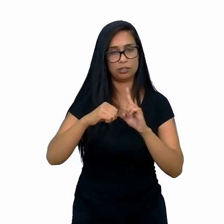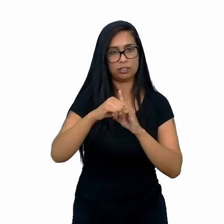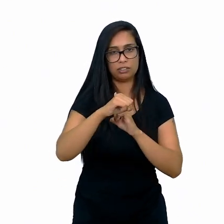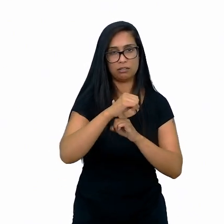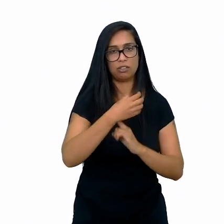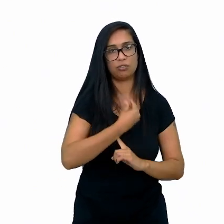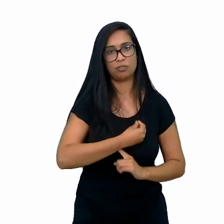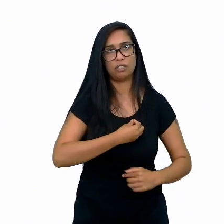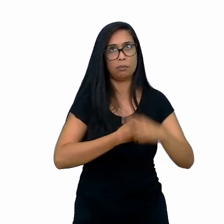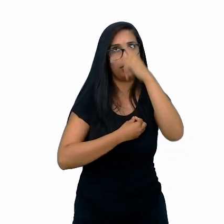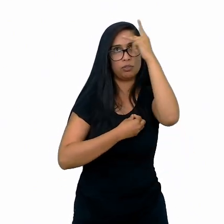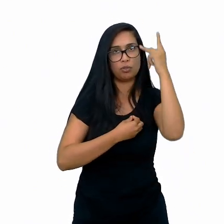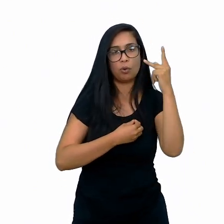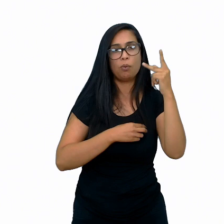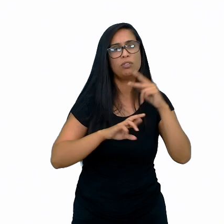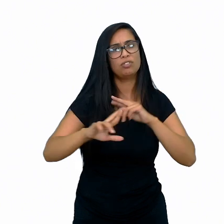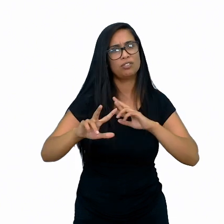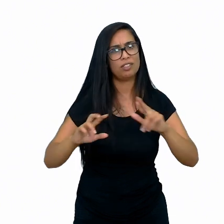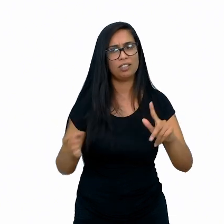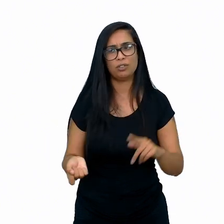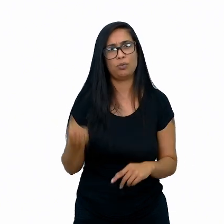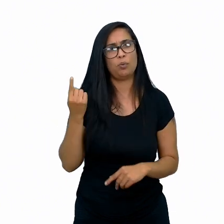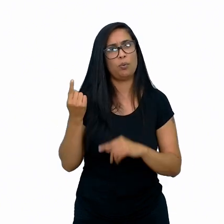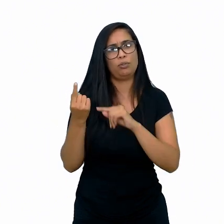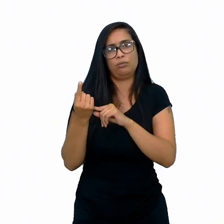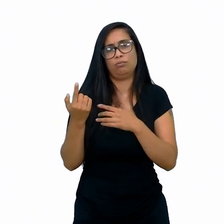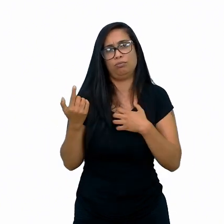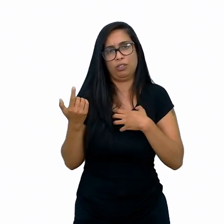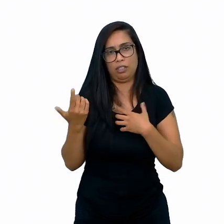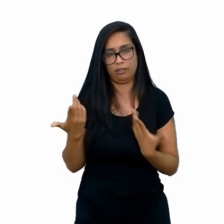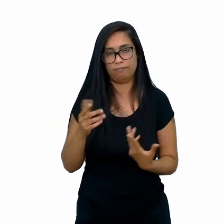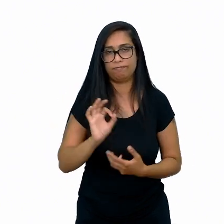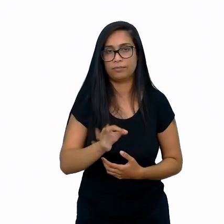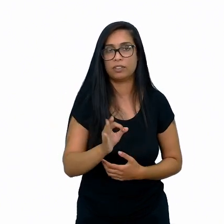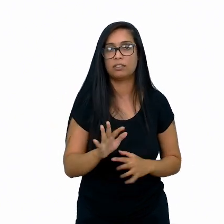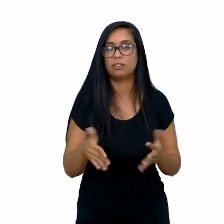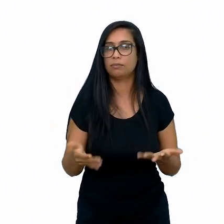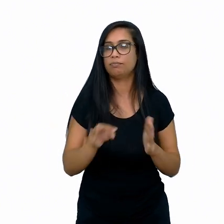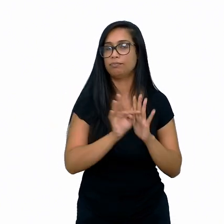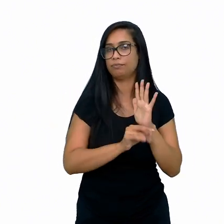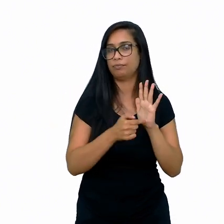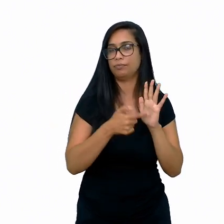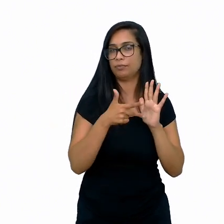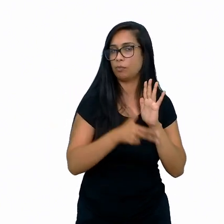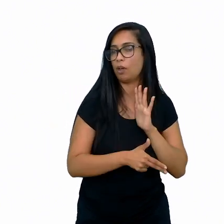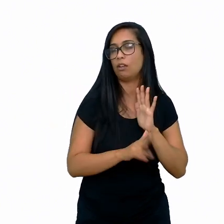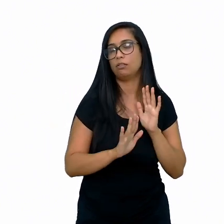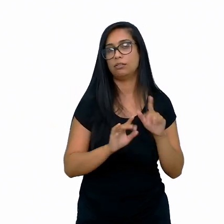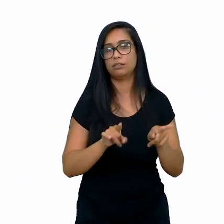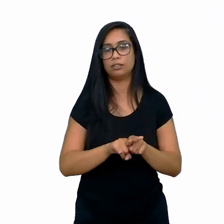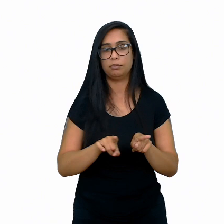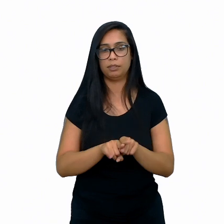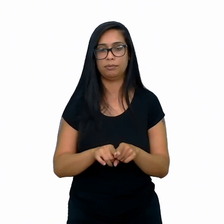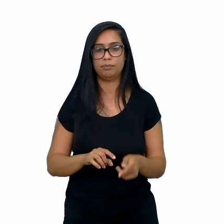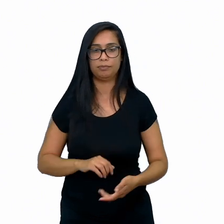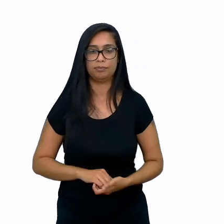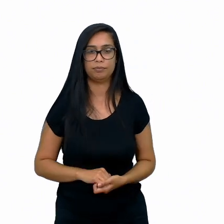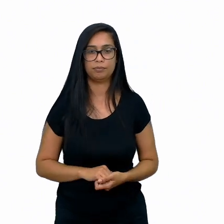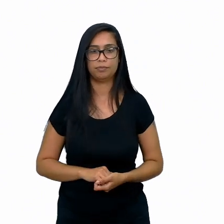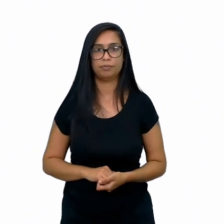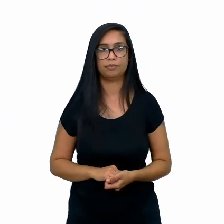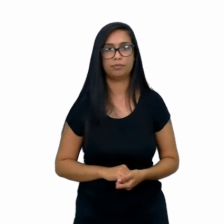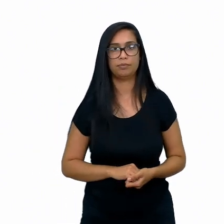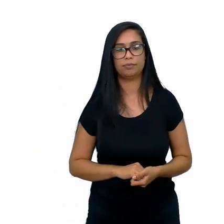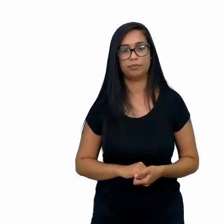cotidianas. E agora, vamos nos encaminhar para o terceiro e último momento desse